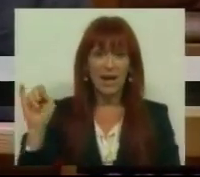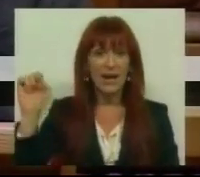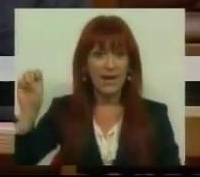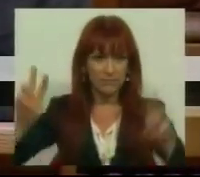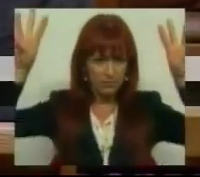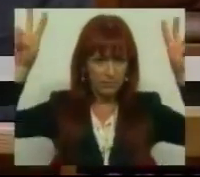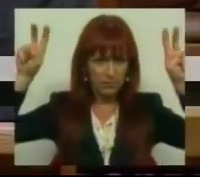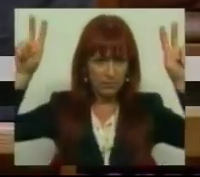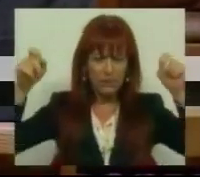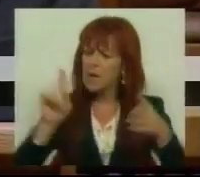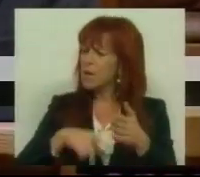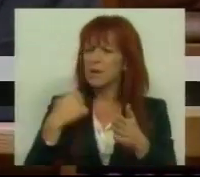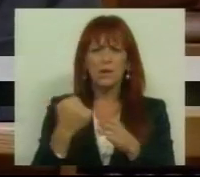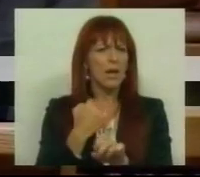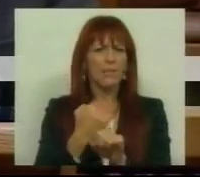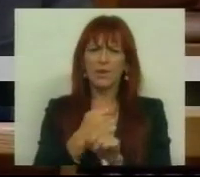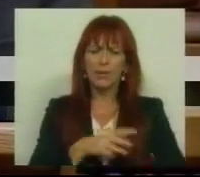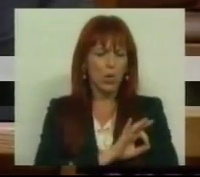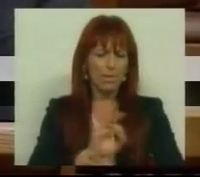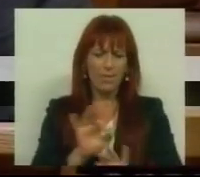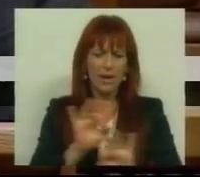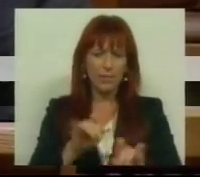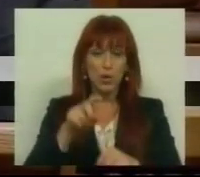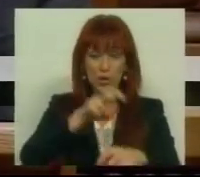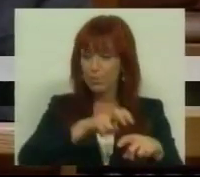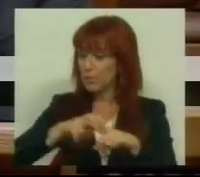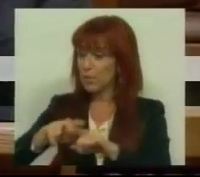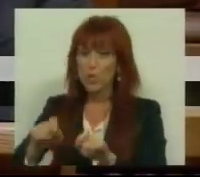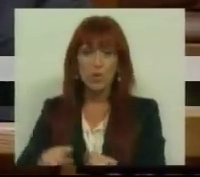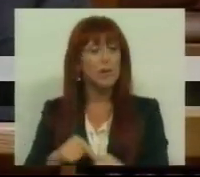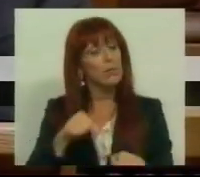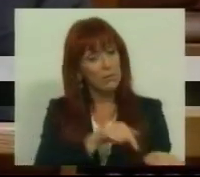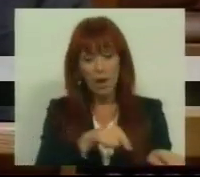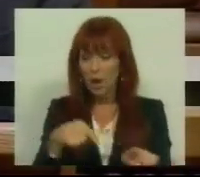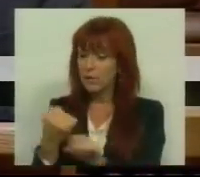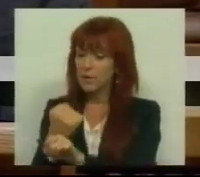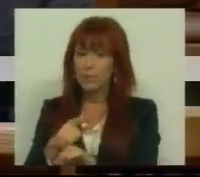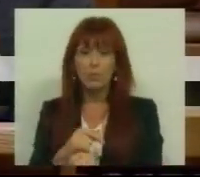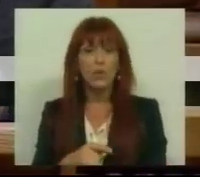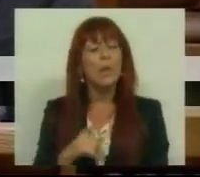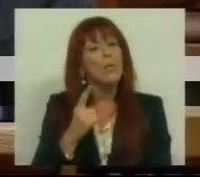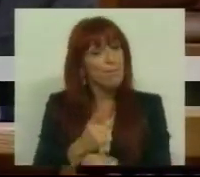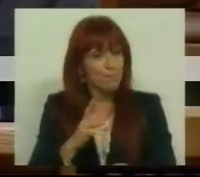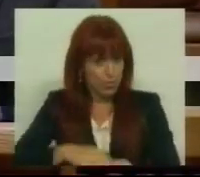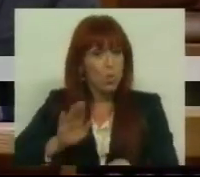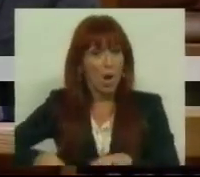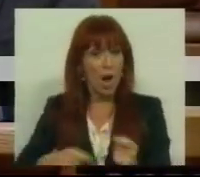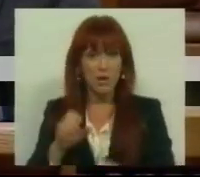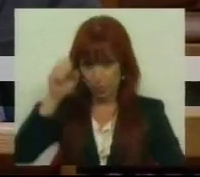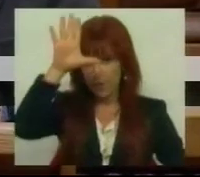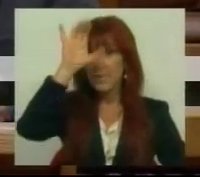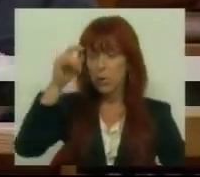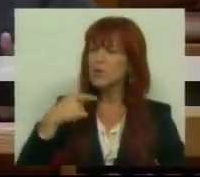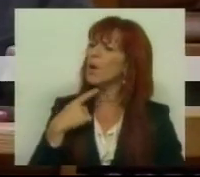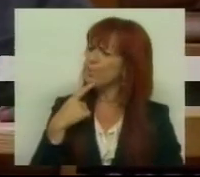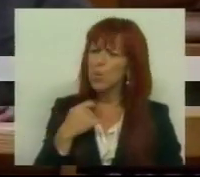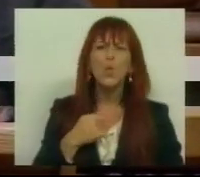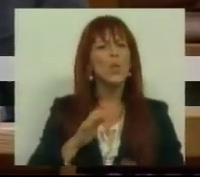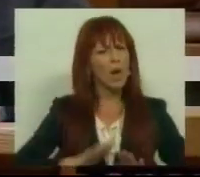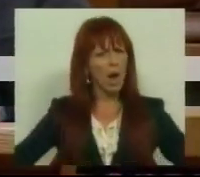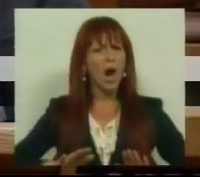cito, agiu sempre de forma correta nos lugares por onde passou, razão pela qual o Primeiro-Ministro está